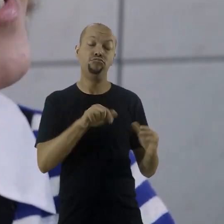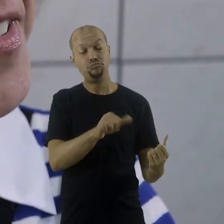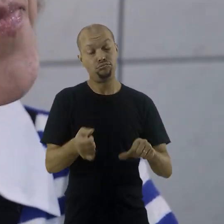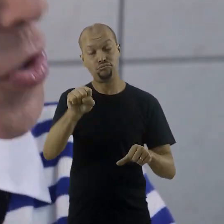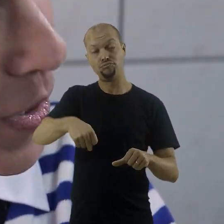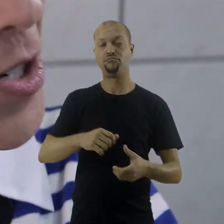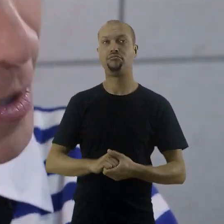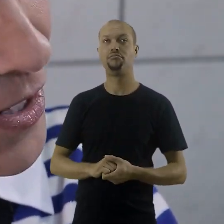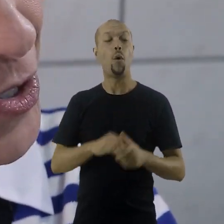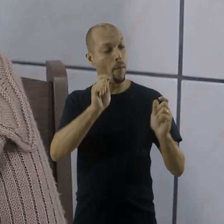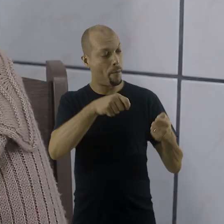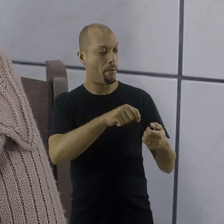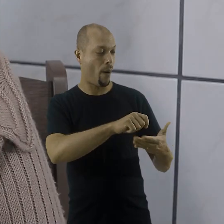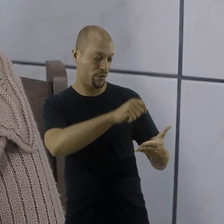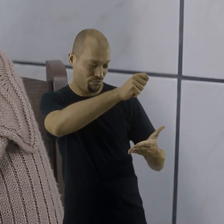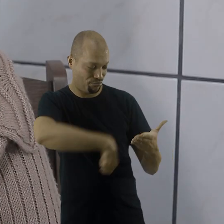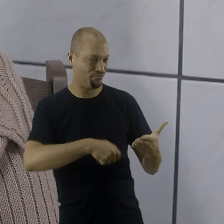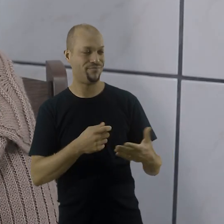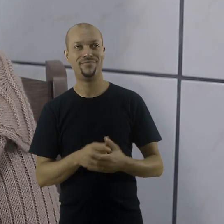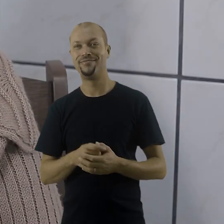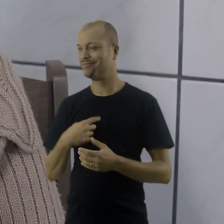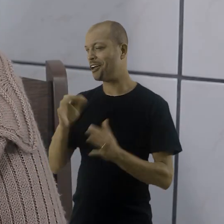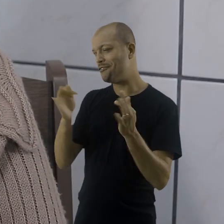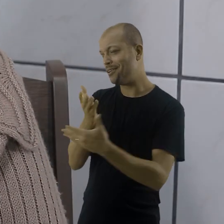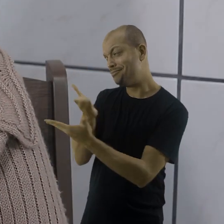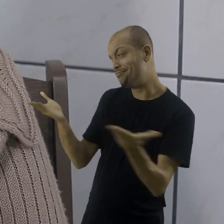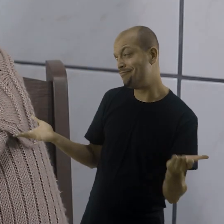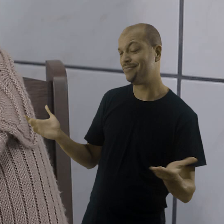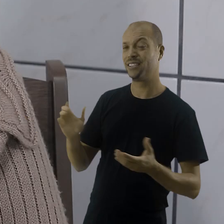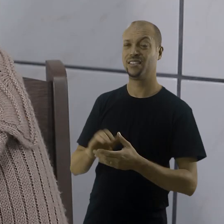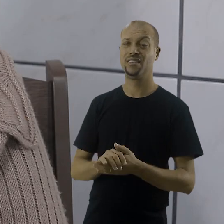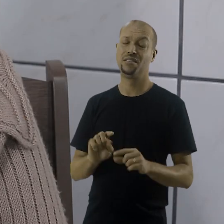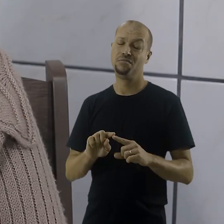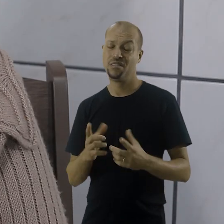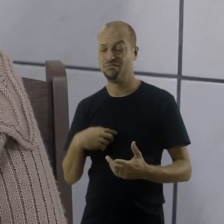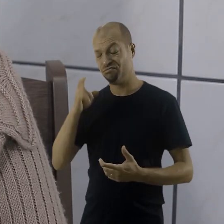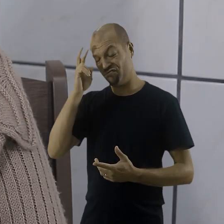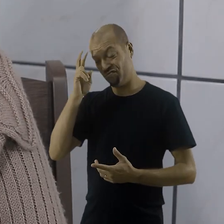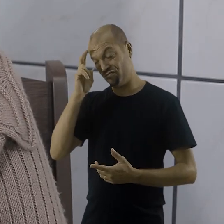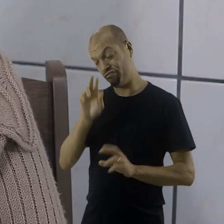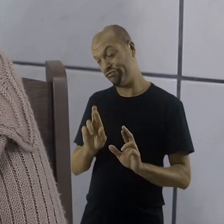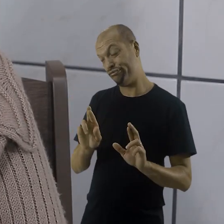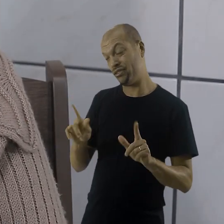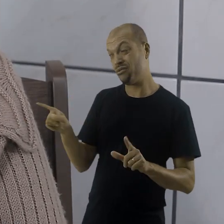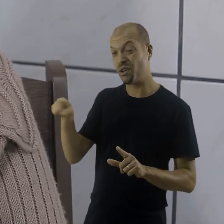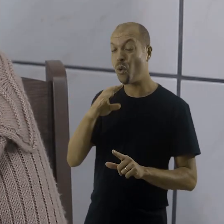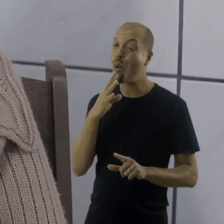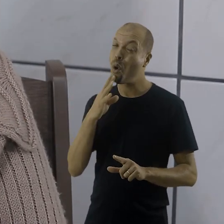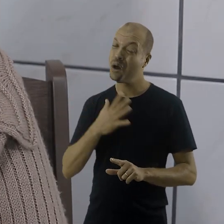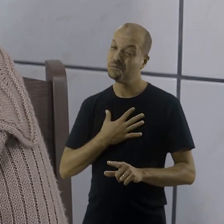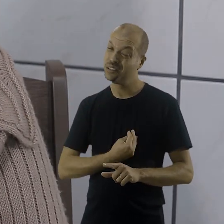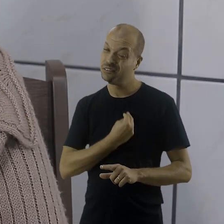me batizar. Pode preencher minha ficha. Fico feliz por vocês. Mas a minha história é diferente, vocês conhecem a minha